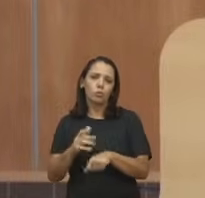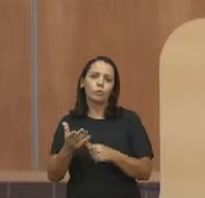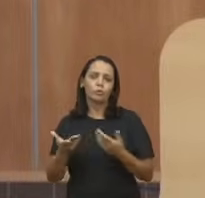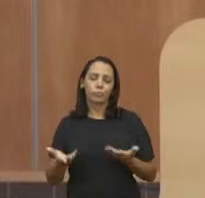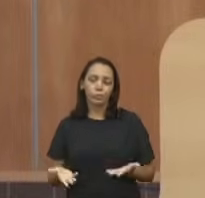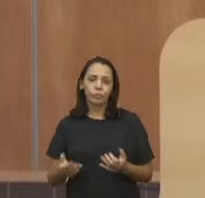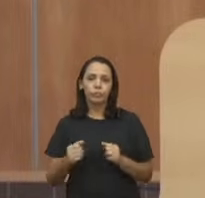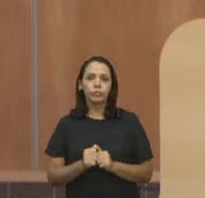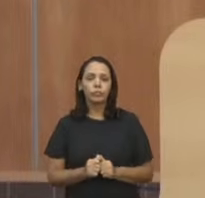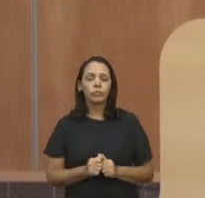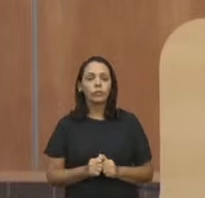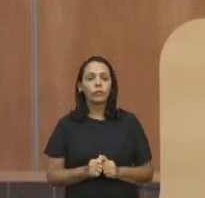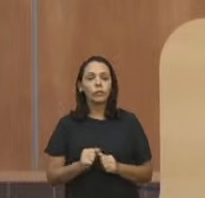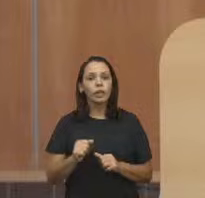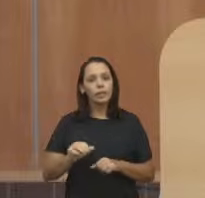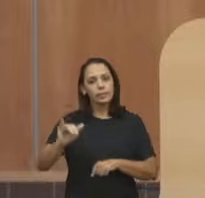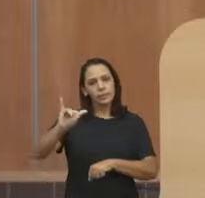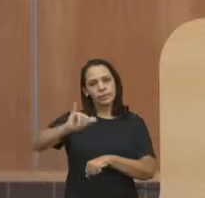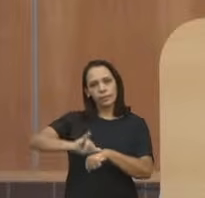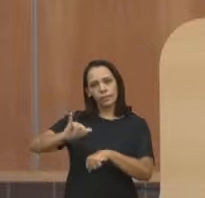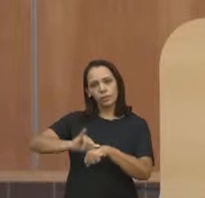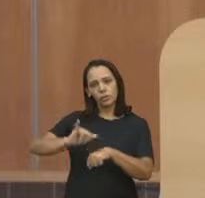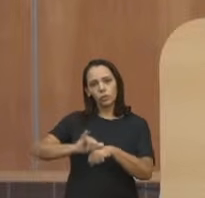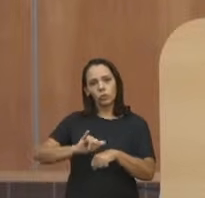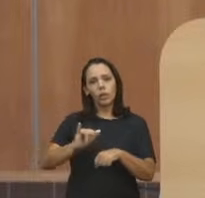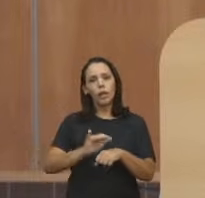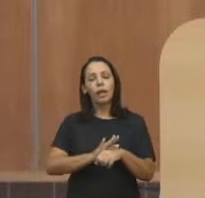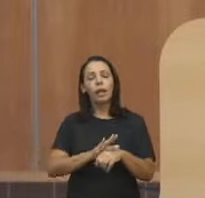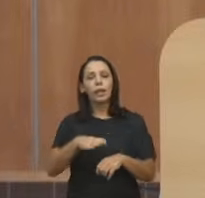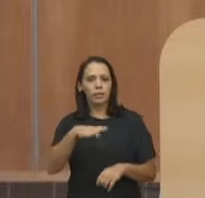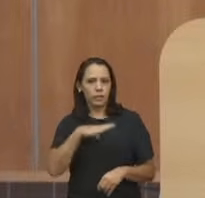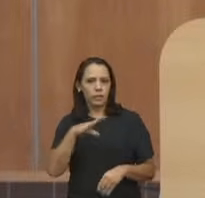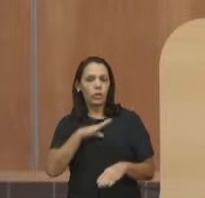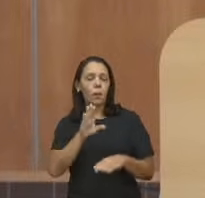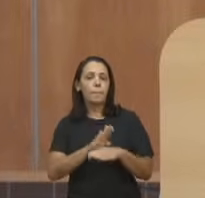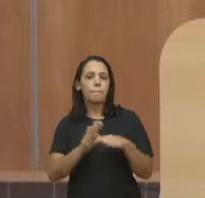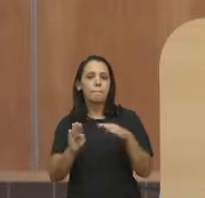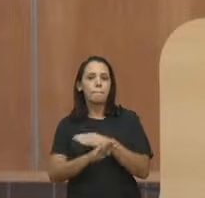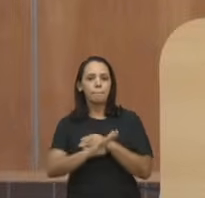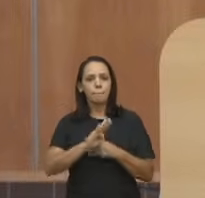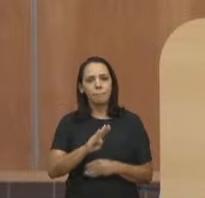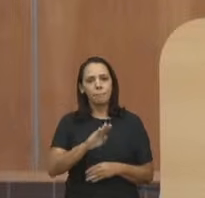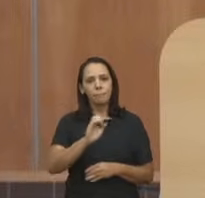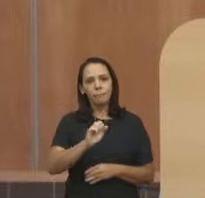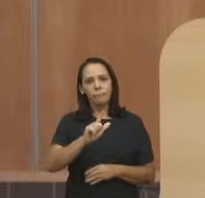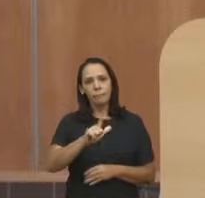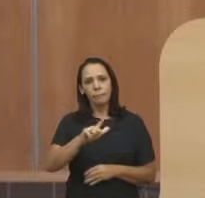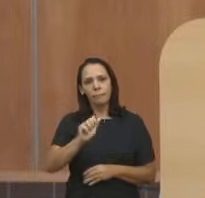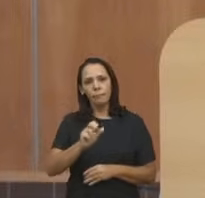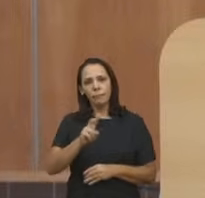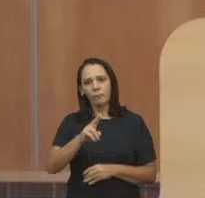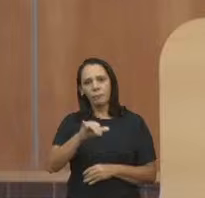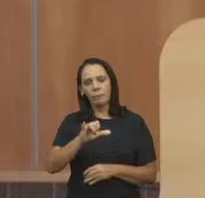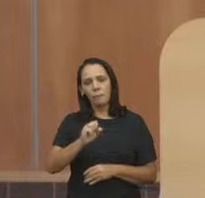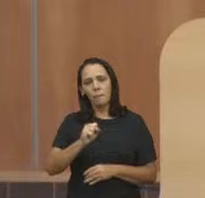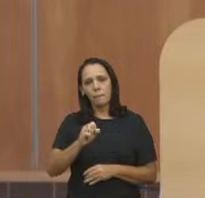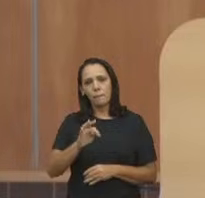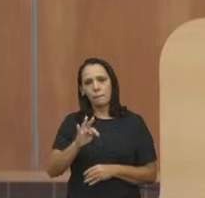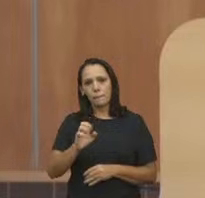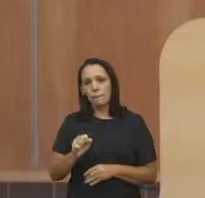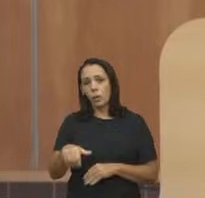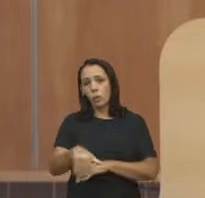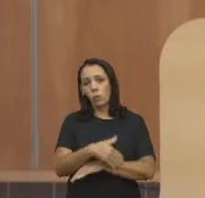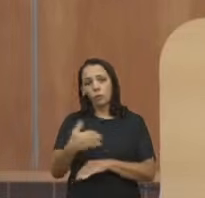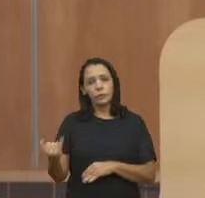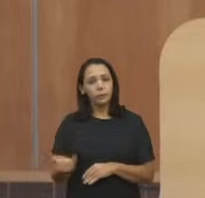cidade de Jacareí, que é o Bela Vista, ruas importantíssimas. O Parque Santo Antônio hoje cresceu bastante aquela região, e eu tenho